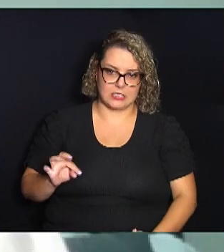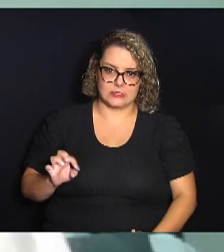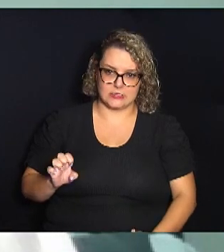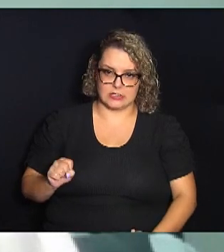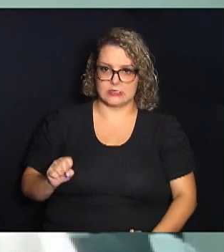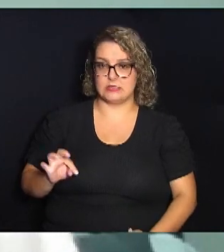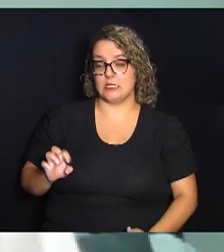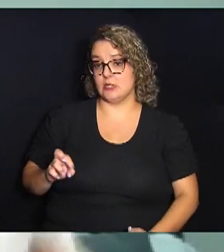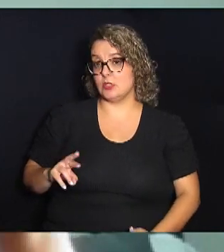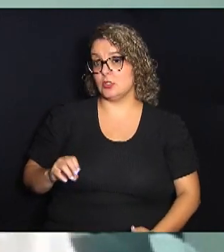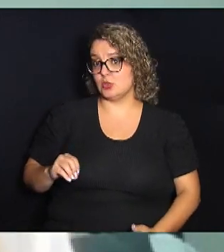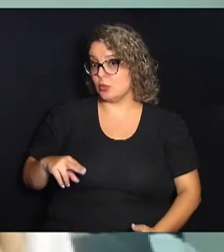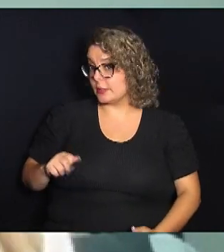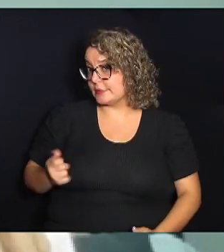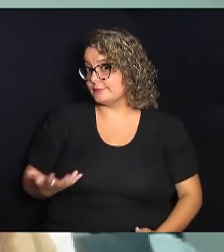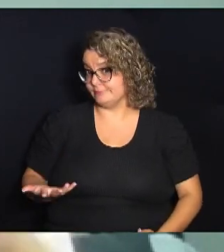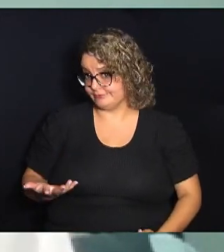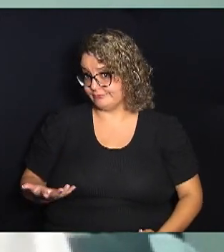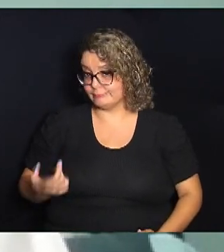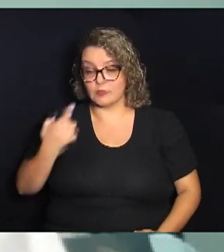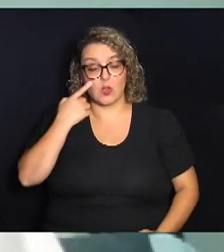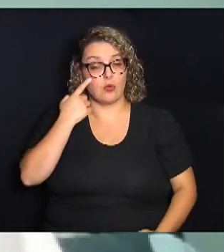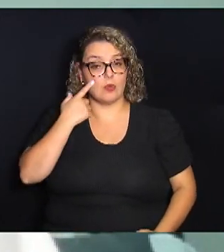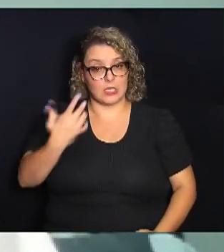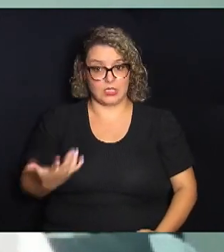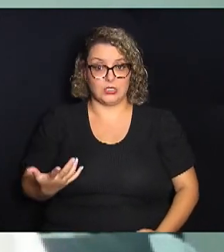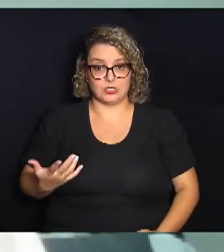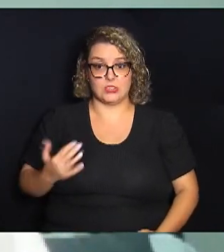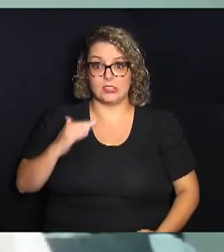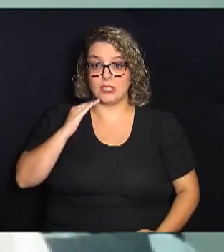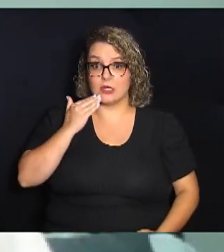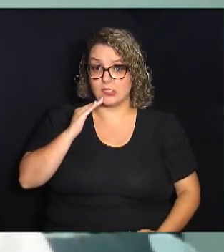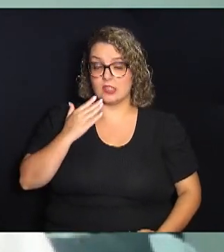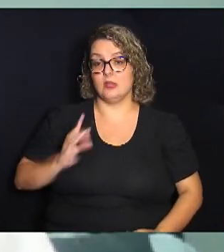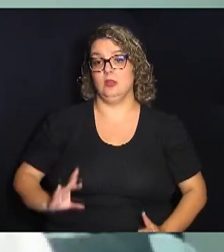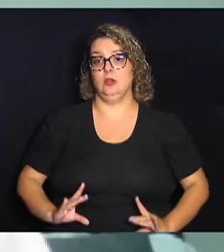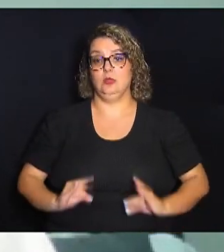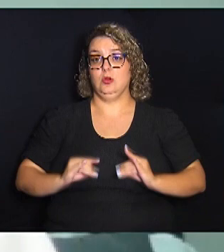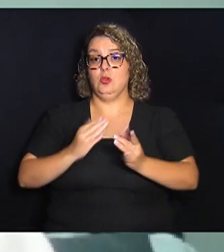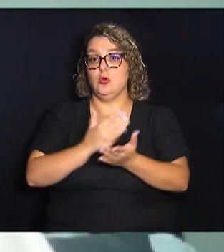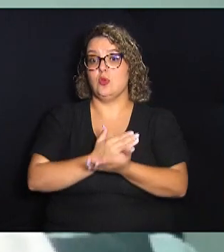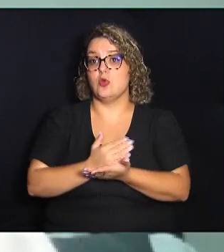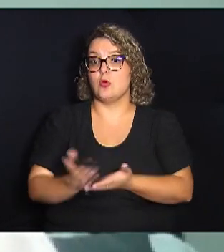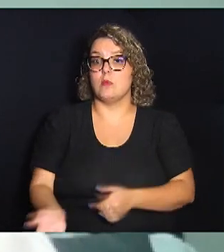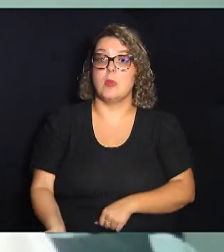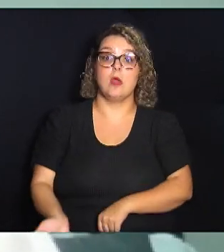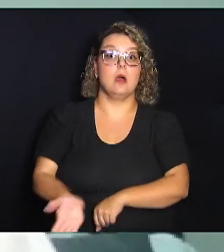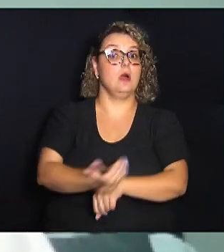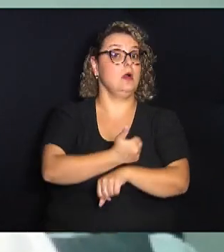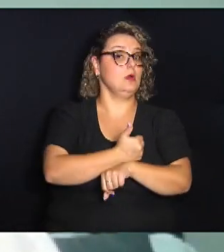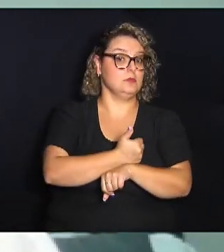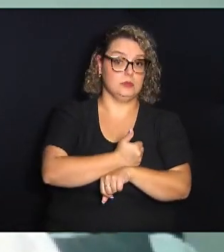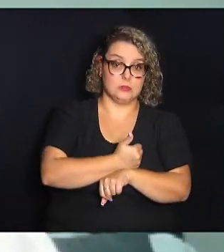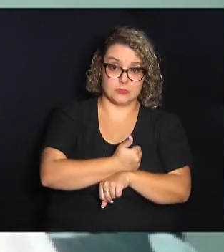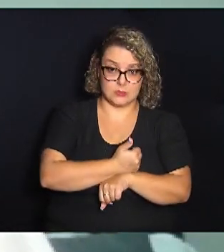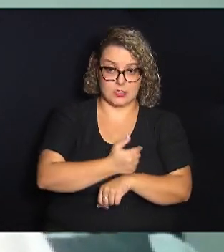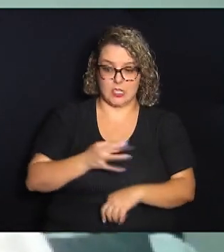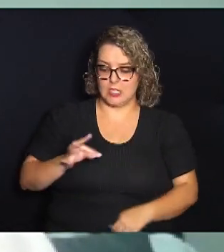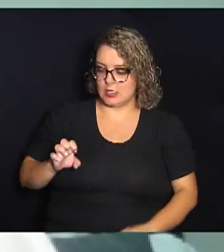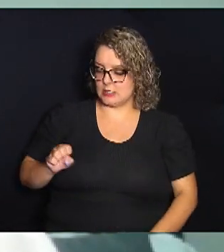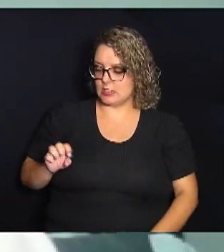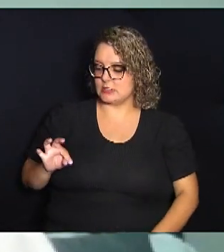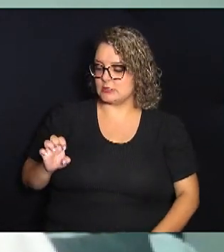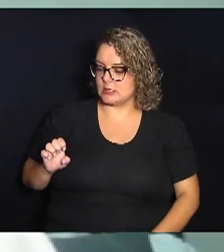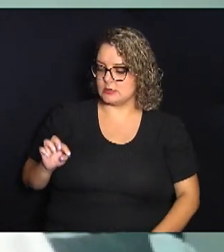20. Então, veja que essa deficiência hormonal, ela já começa muito antes. Testosterona cai,